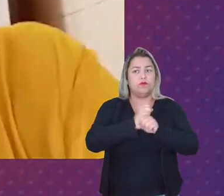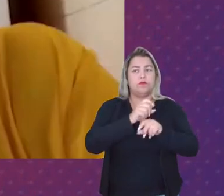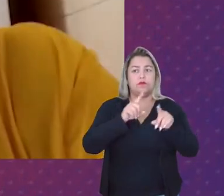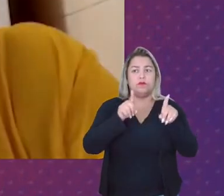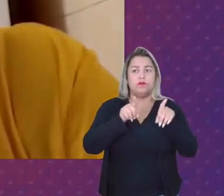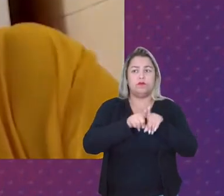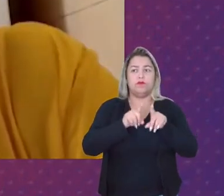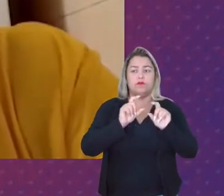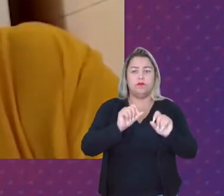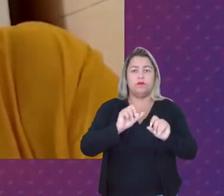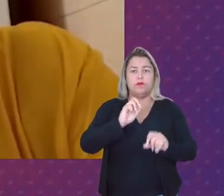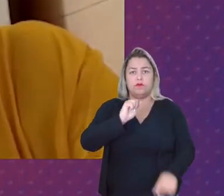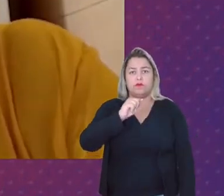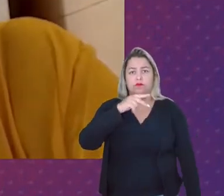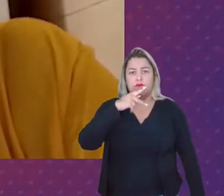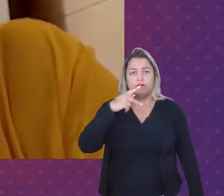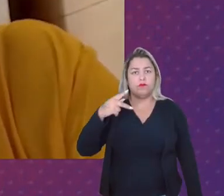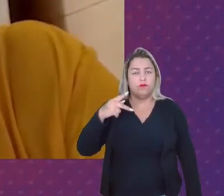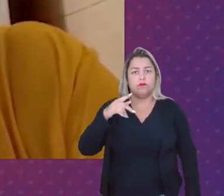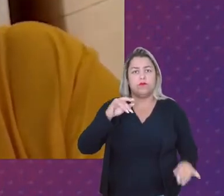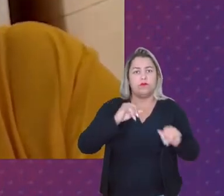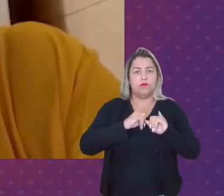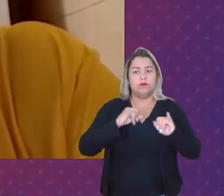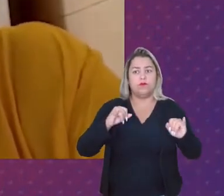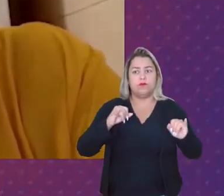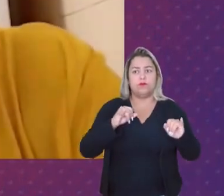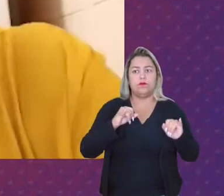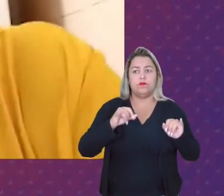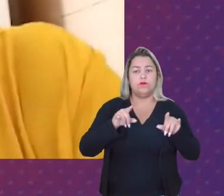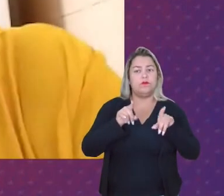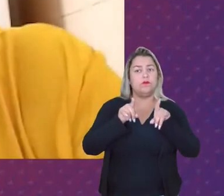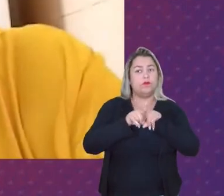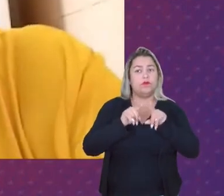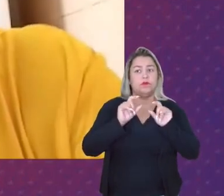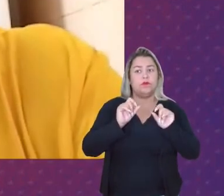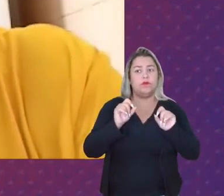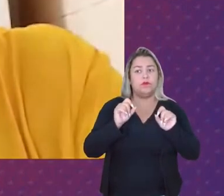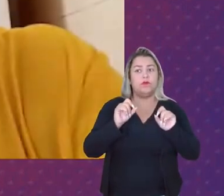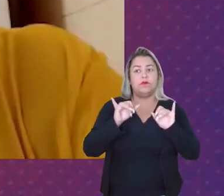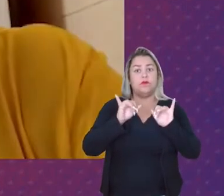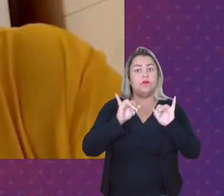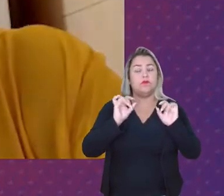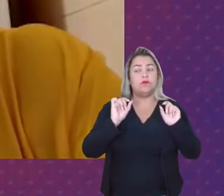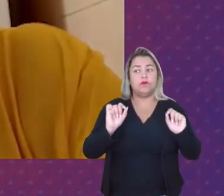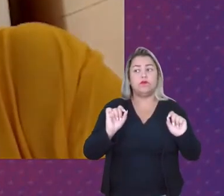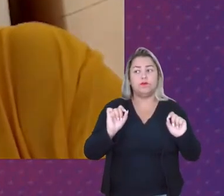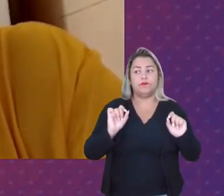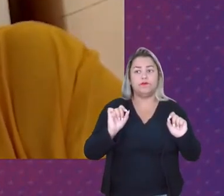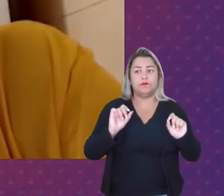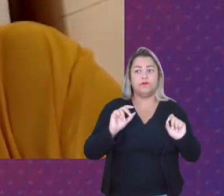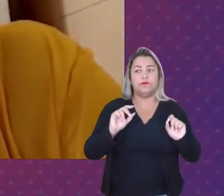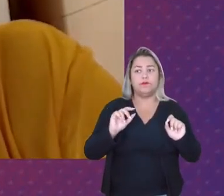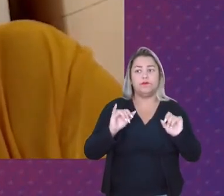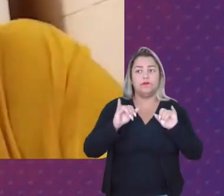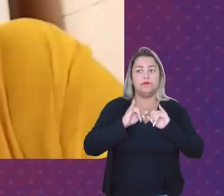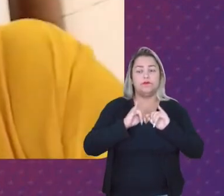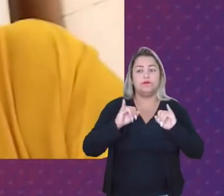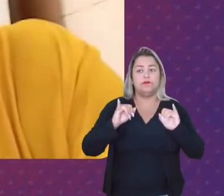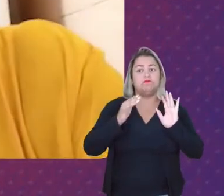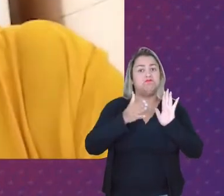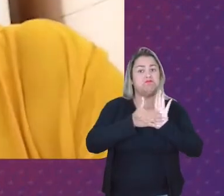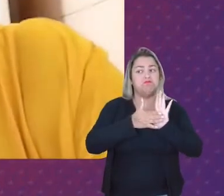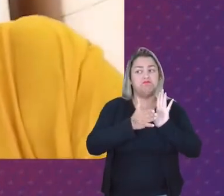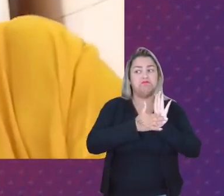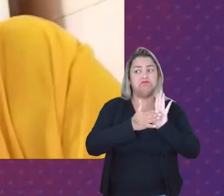um aplicativo de informação. É um aplicativo informativo. A gente costuma dizer que é a informação na palma da